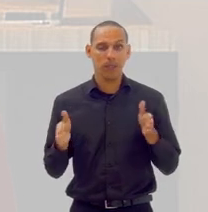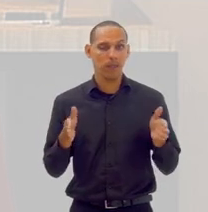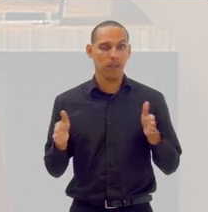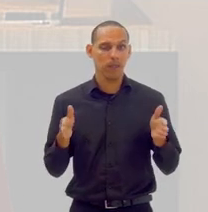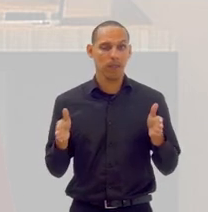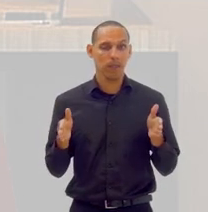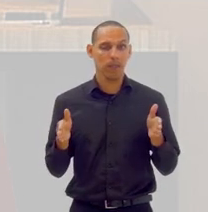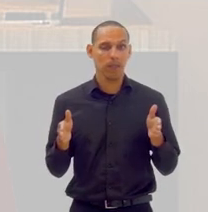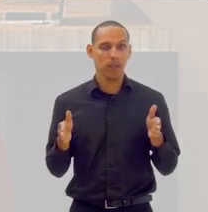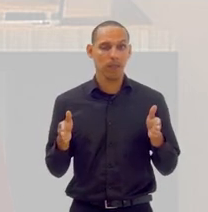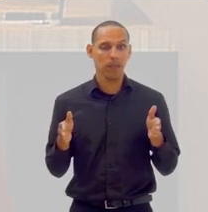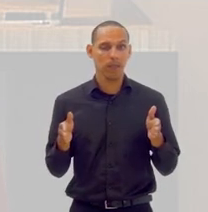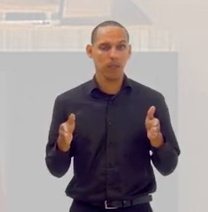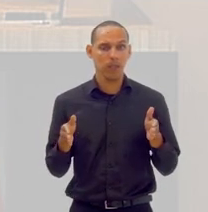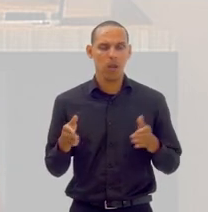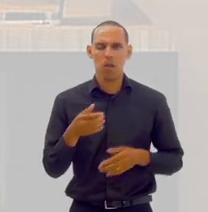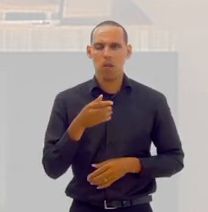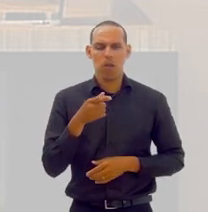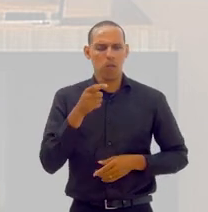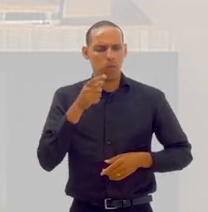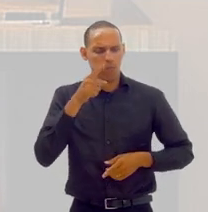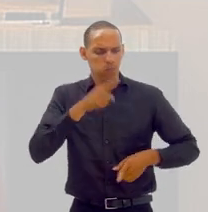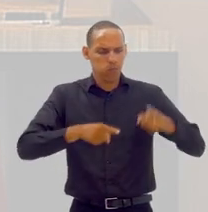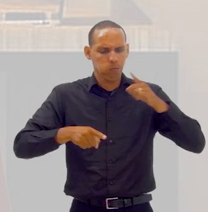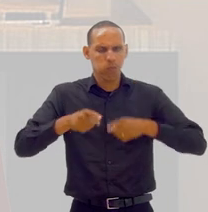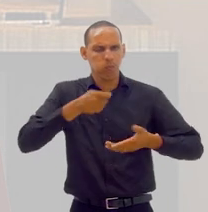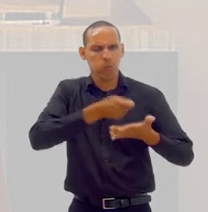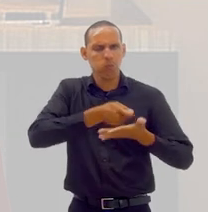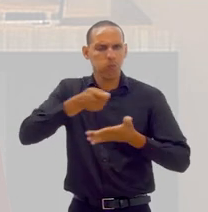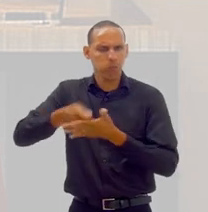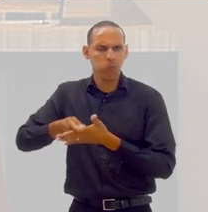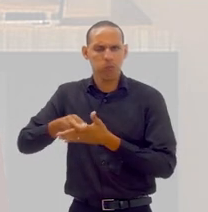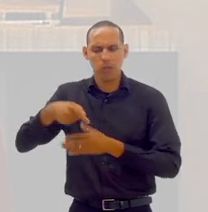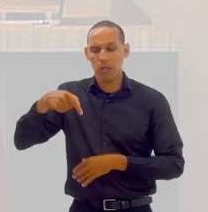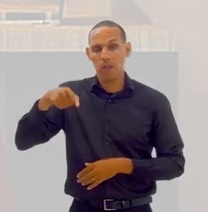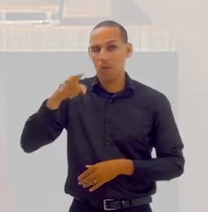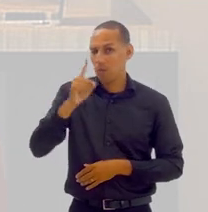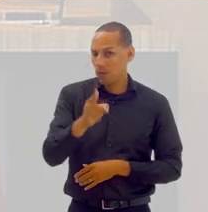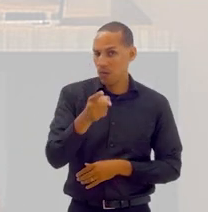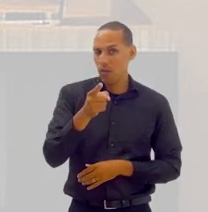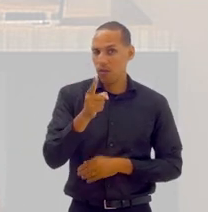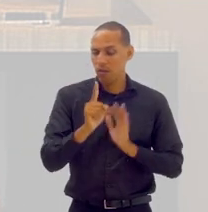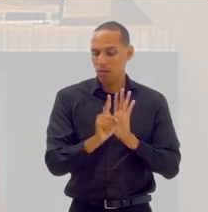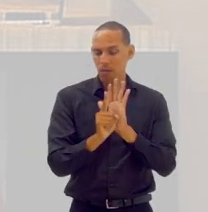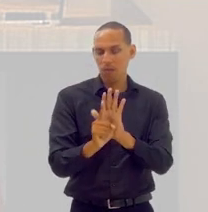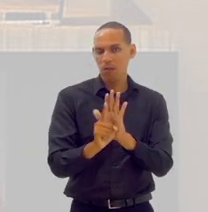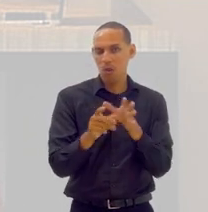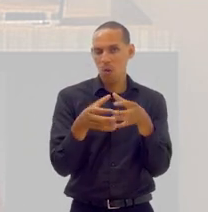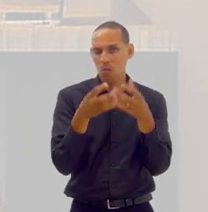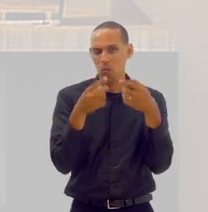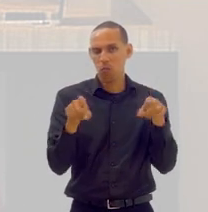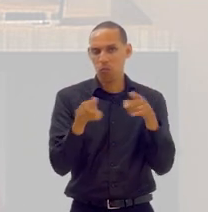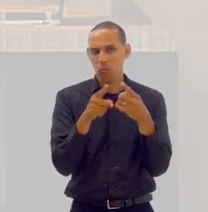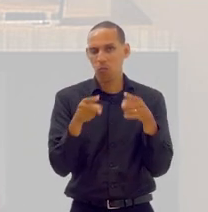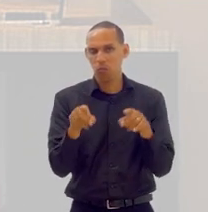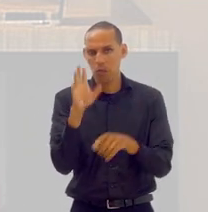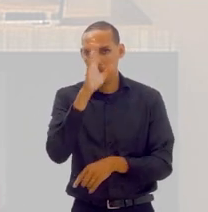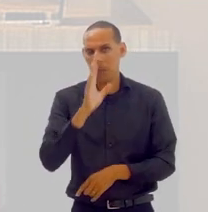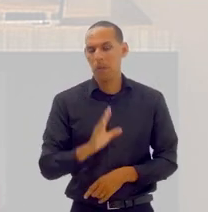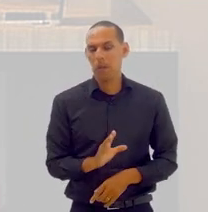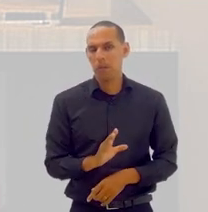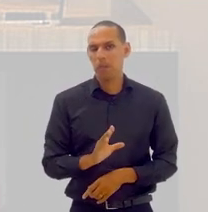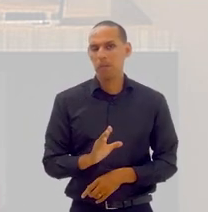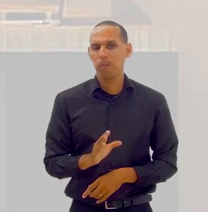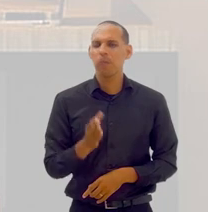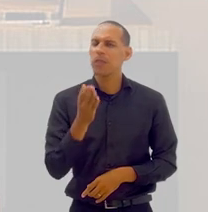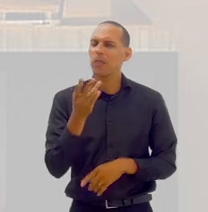o período da ditadura militar, né, em que o senhor estava à frente da Orquestra Sinfônica Brasileira, e o senhor chegou a